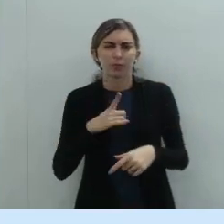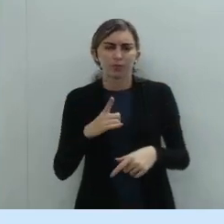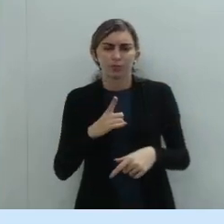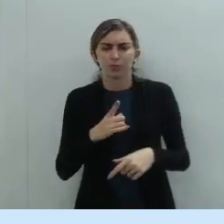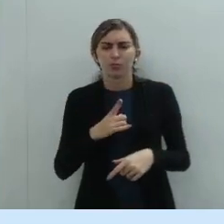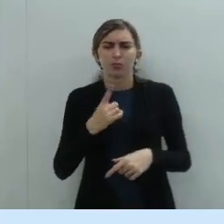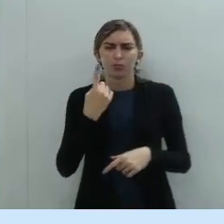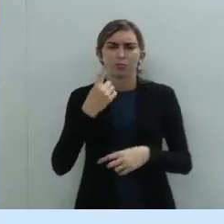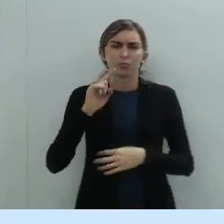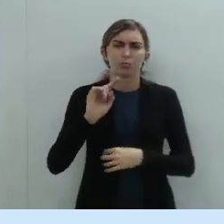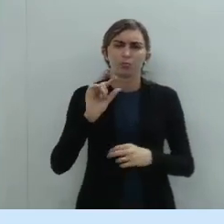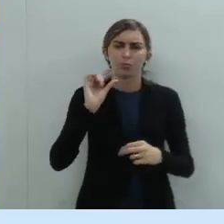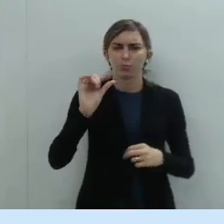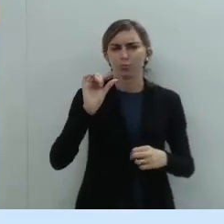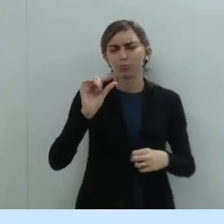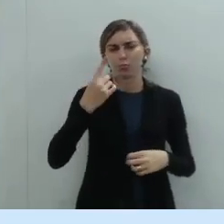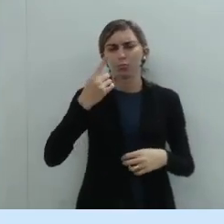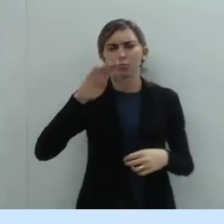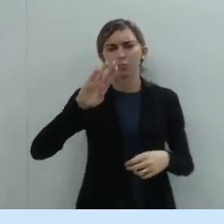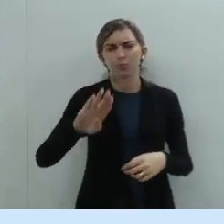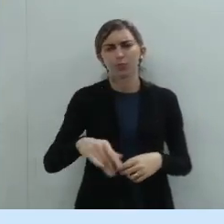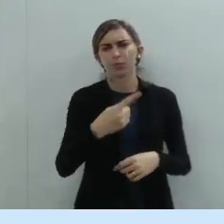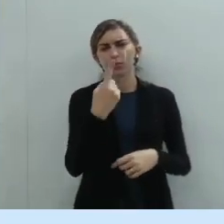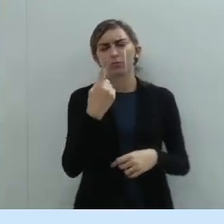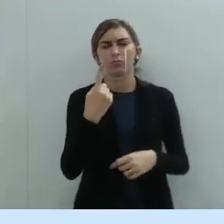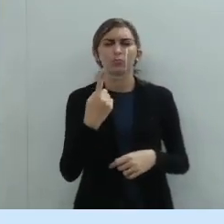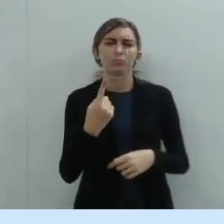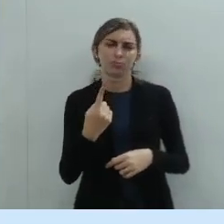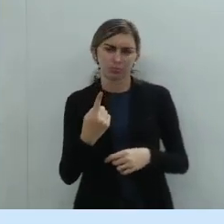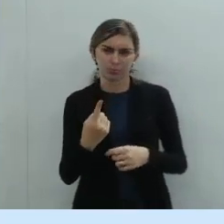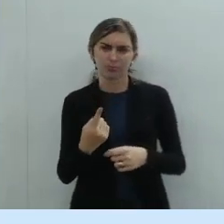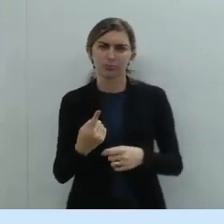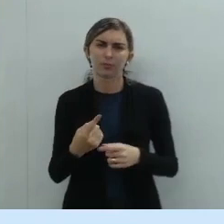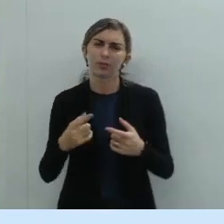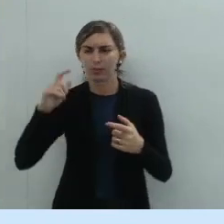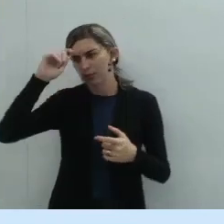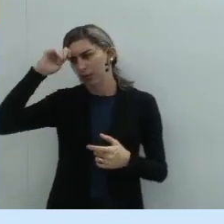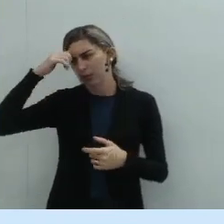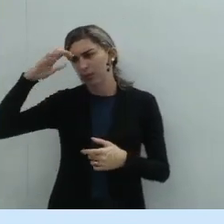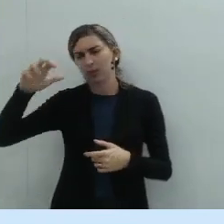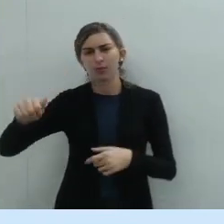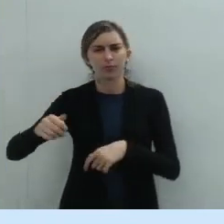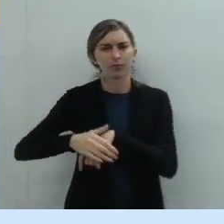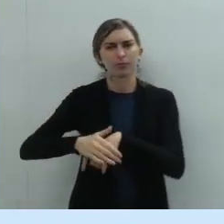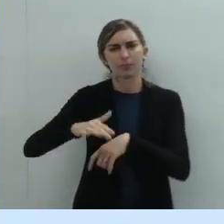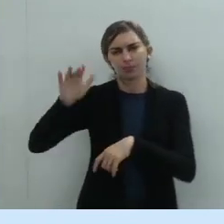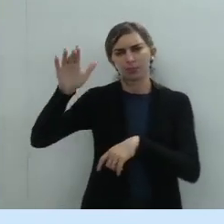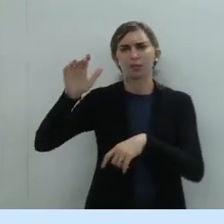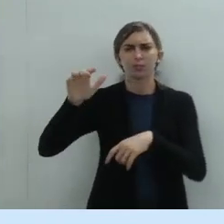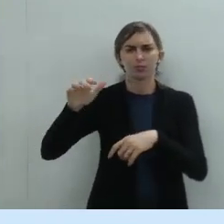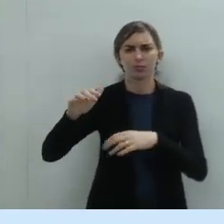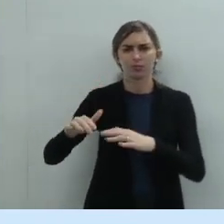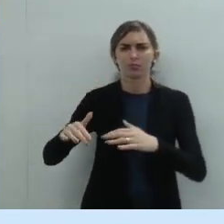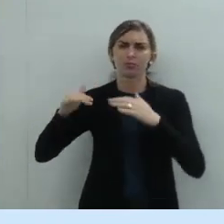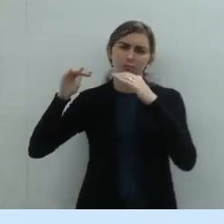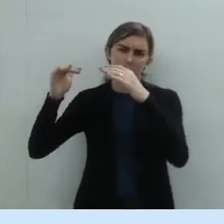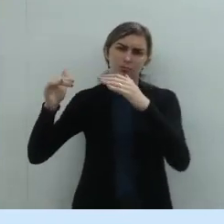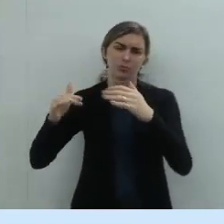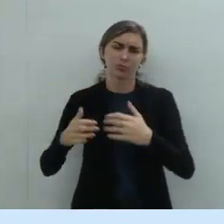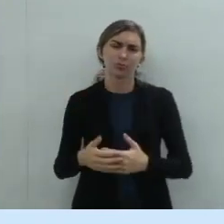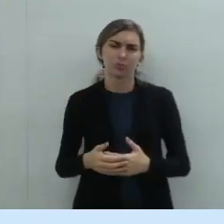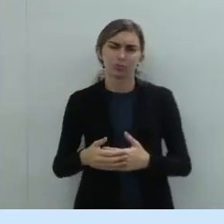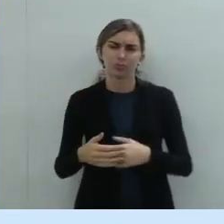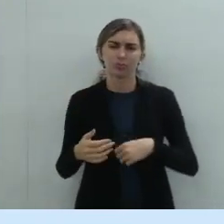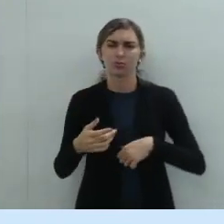tem 1,1 bilhão de habitantes. Né? Então a África provavelmente será uma grande potência, né,